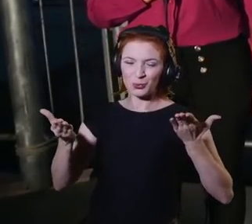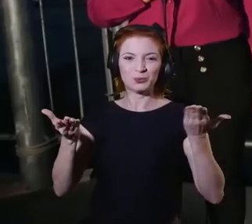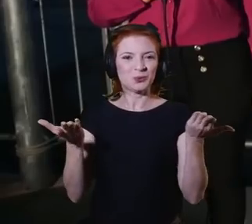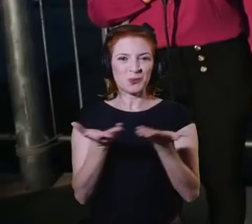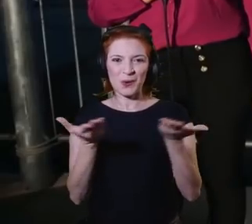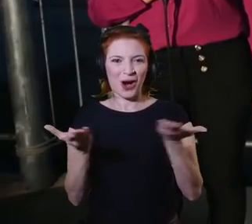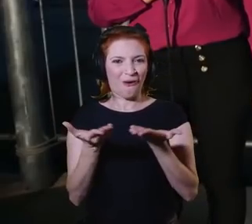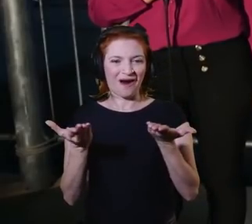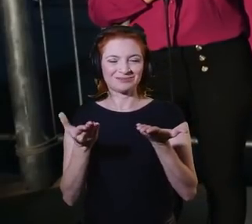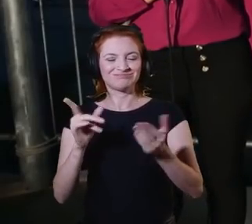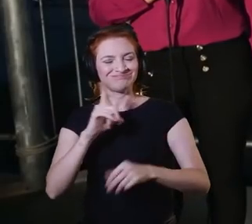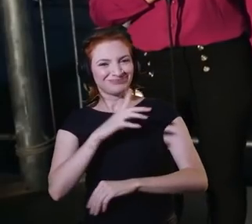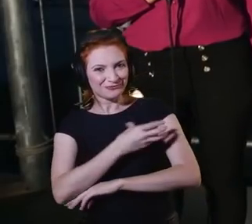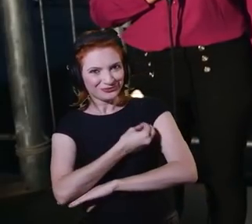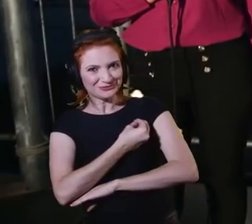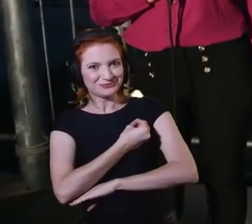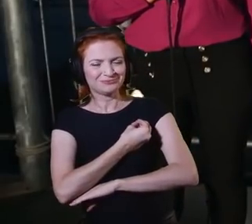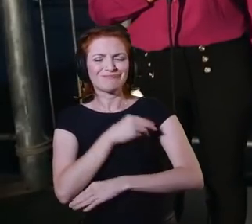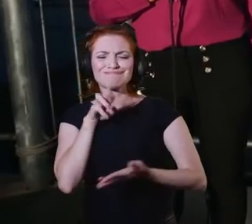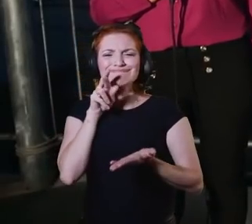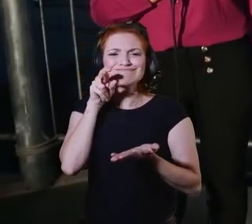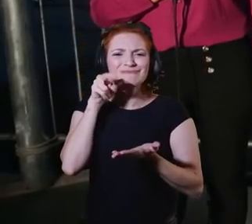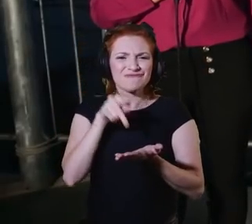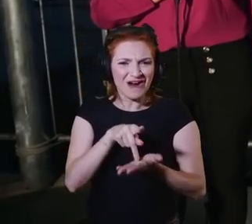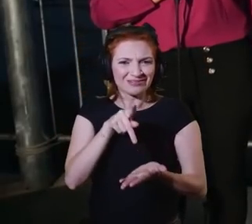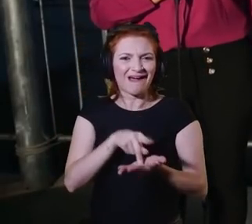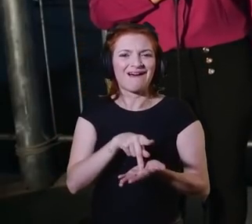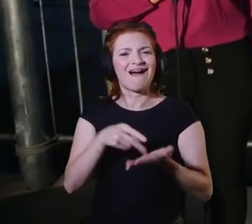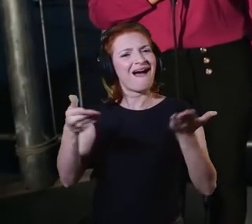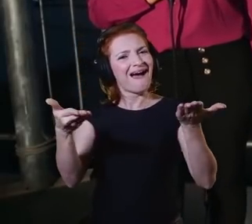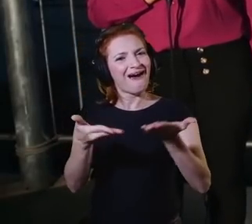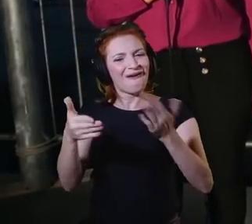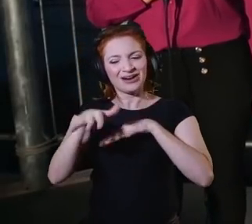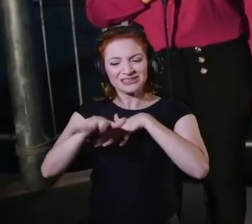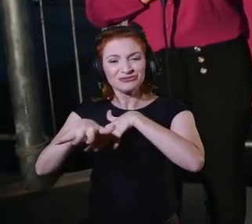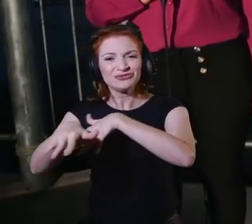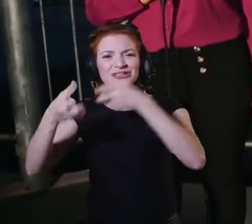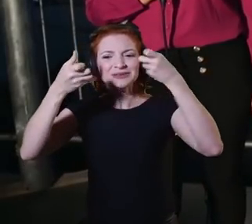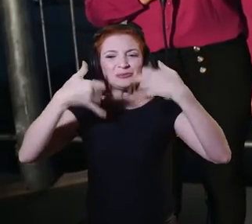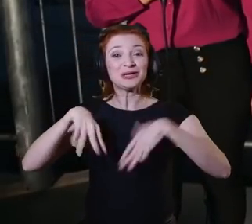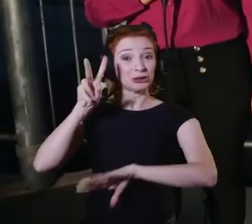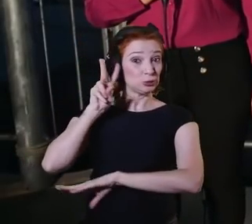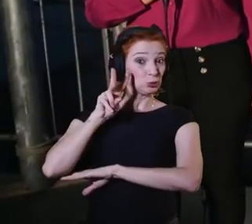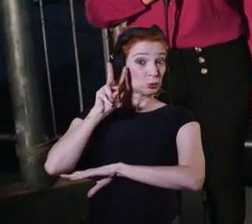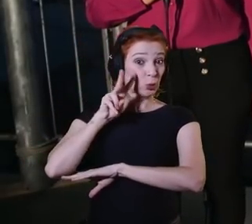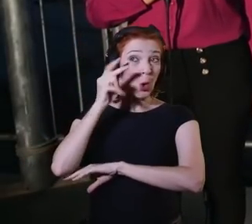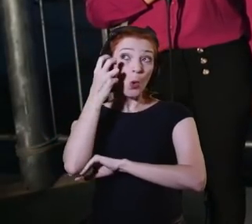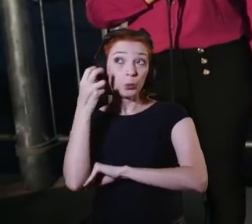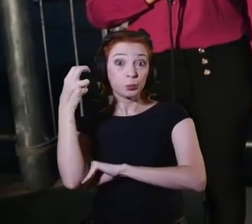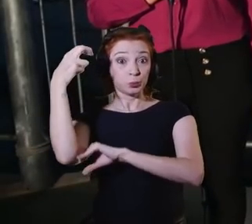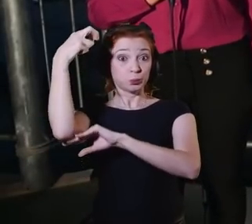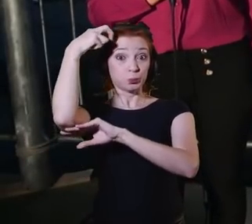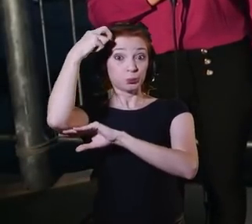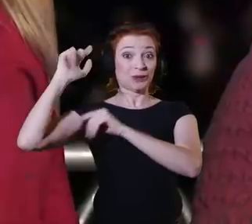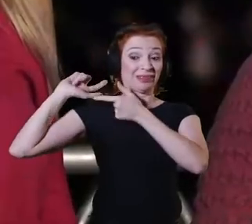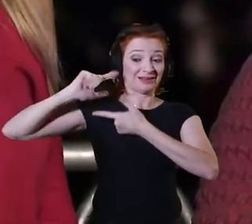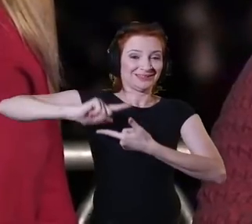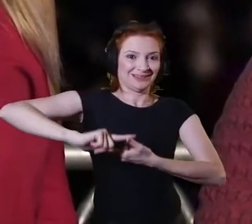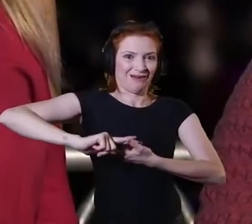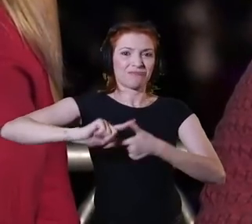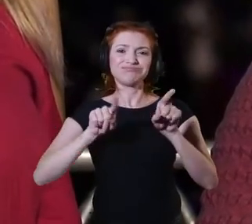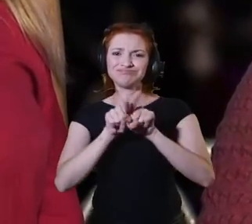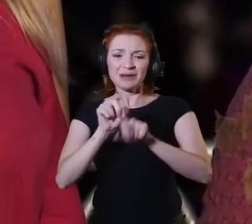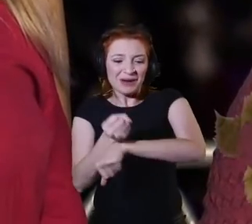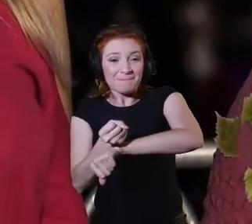que nos acompanham. Realmente, o desfile é um desfile que traz a história, a cultura, a tradição, mas também a